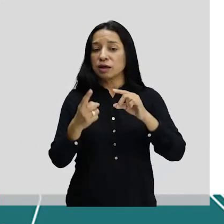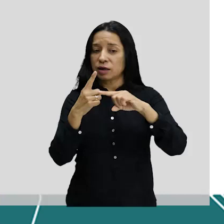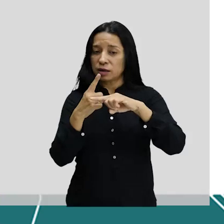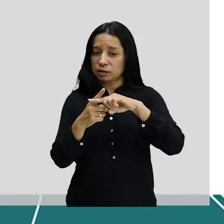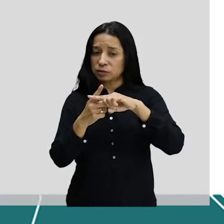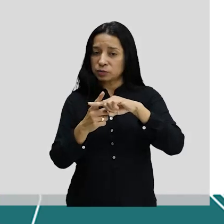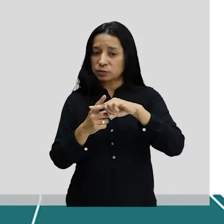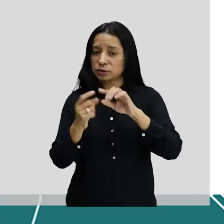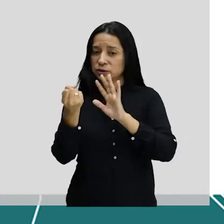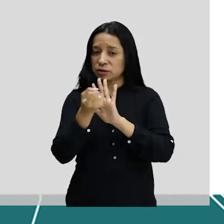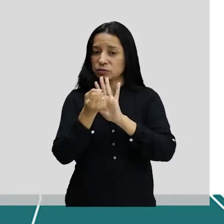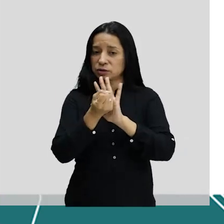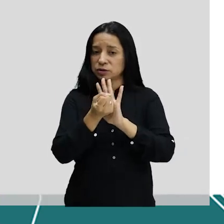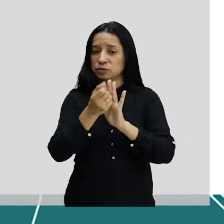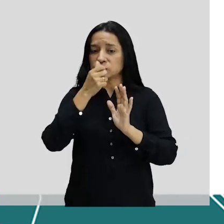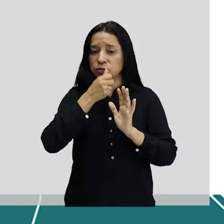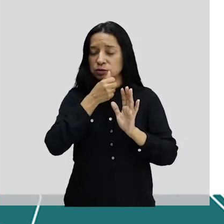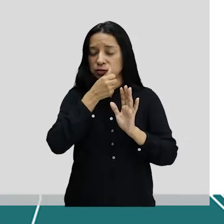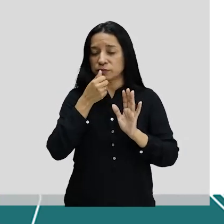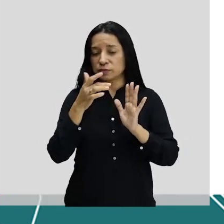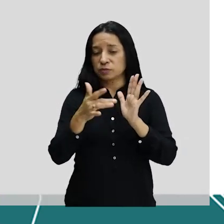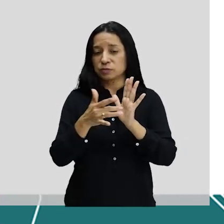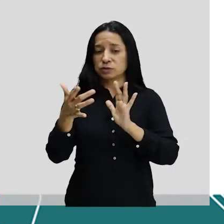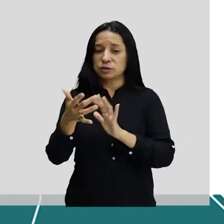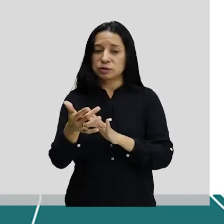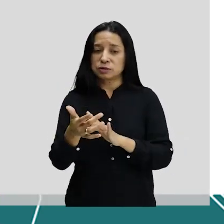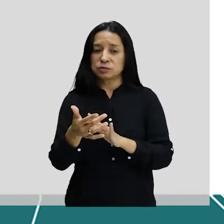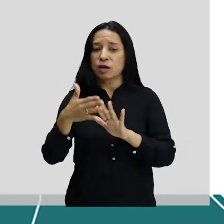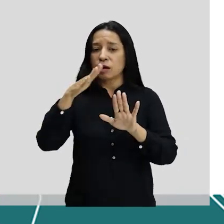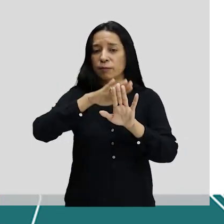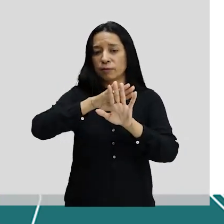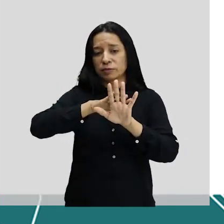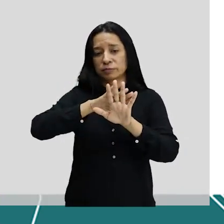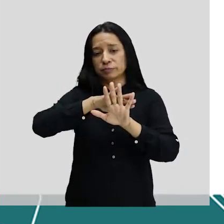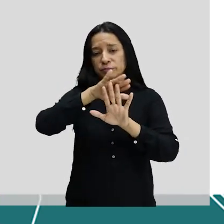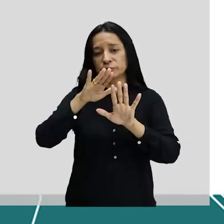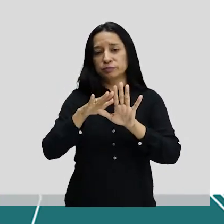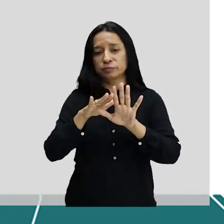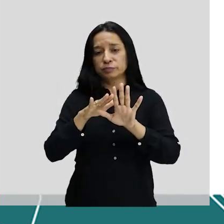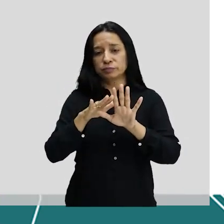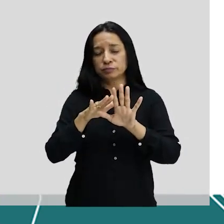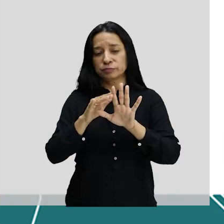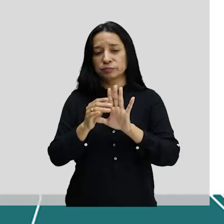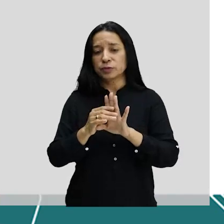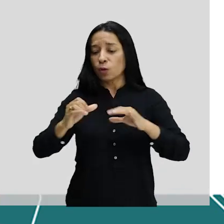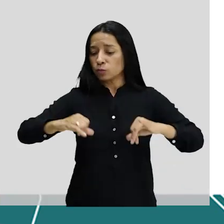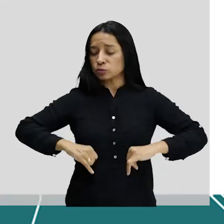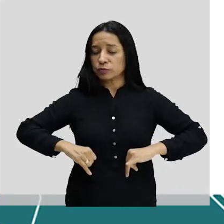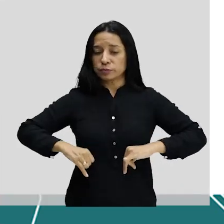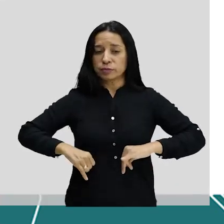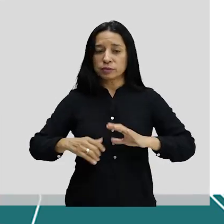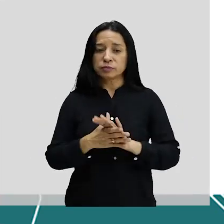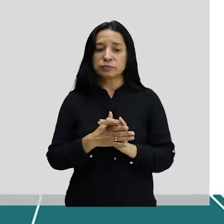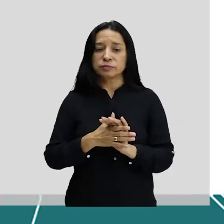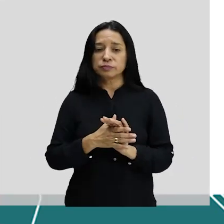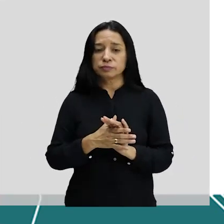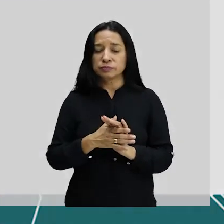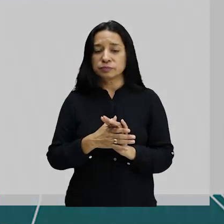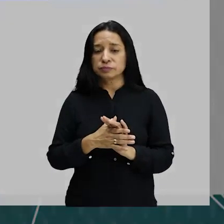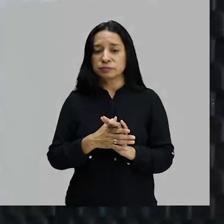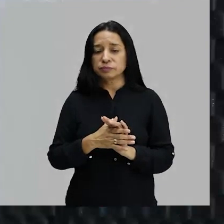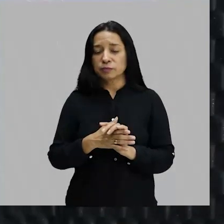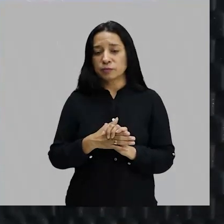que era o símbolo que representava o sacrifício de Cristo. A palma da mão, o martírio, a dor, o sofrimento, né? A âncora,